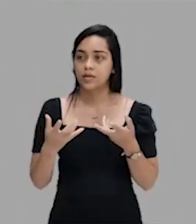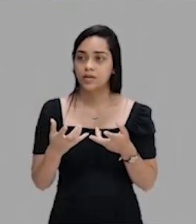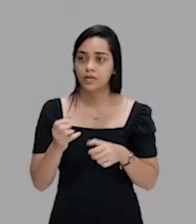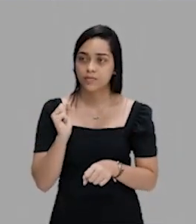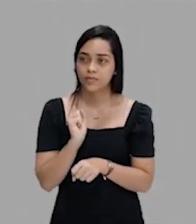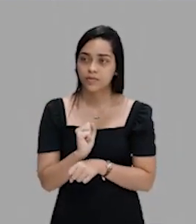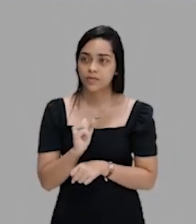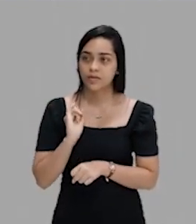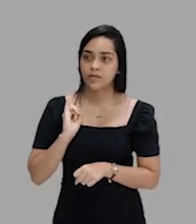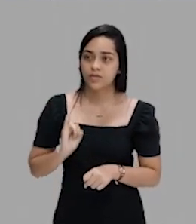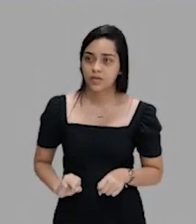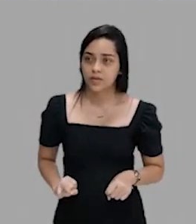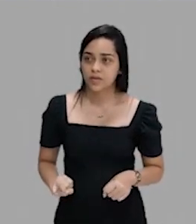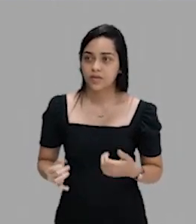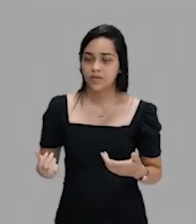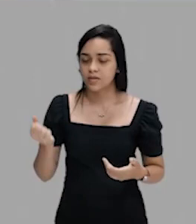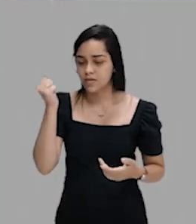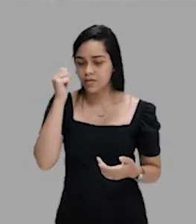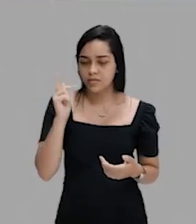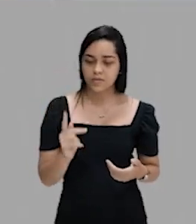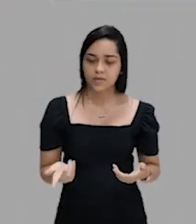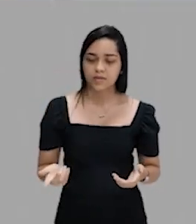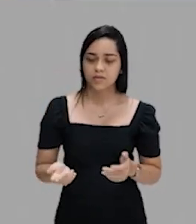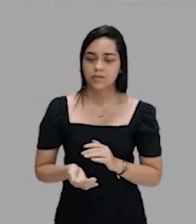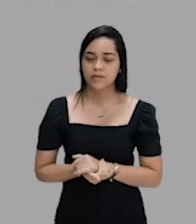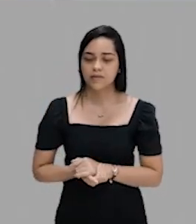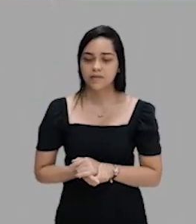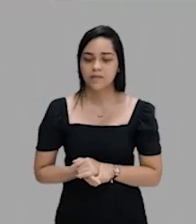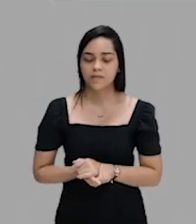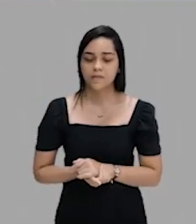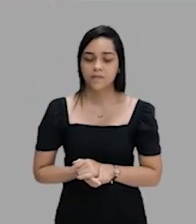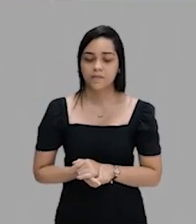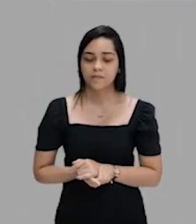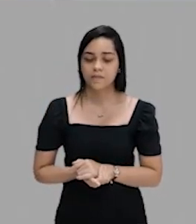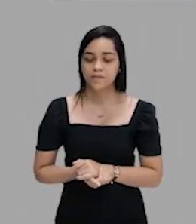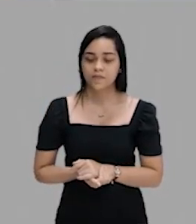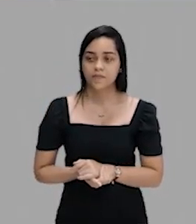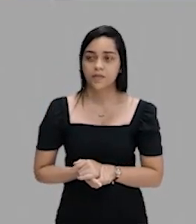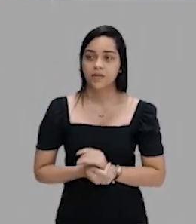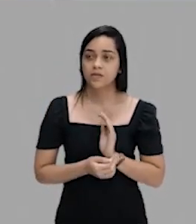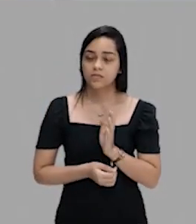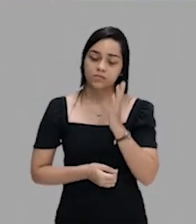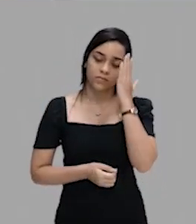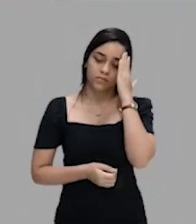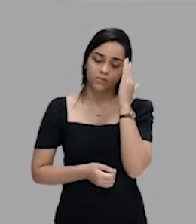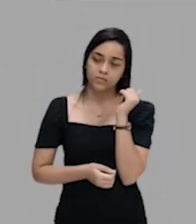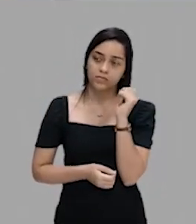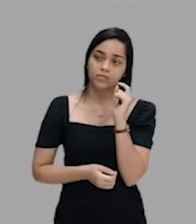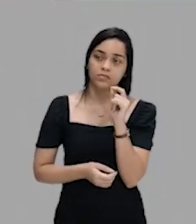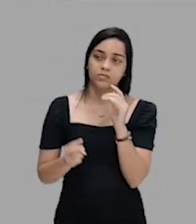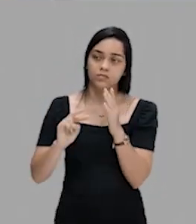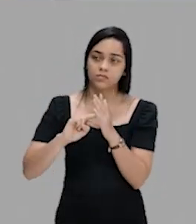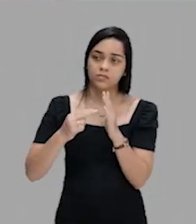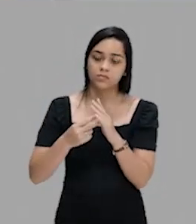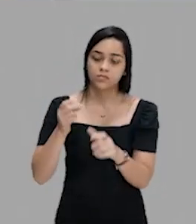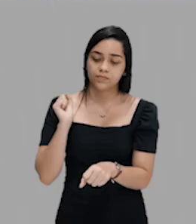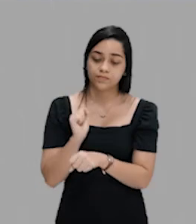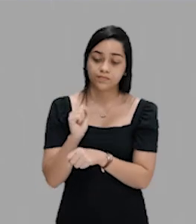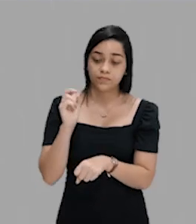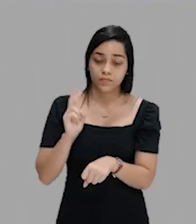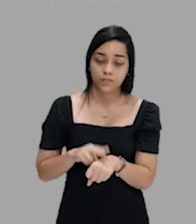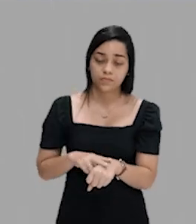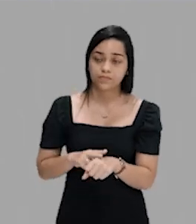presa lá no Recreio espertinha essa garota Então você já sabe o que que significa presa no